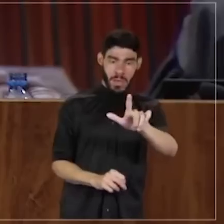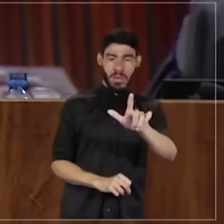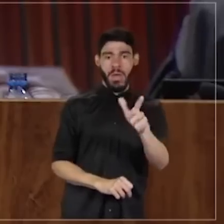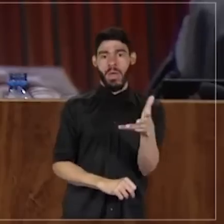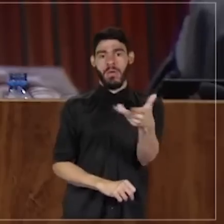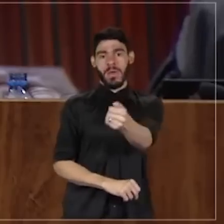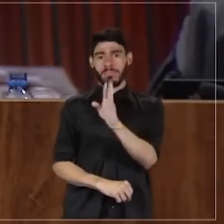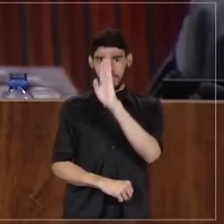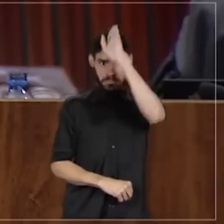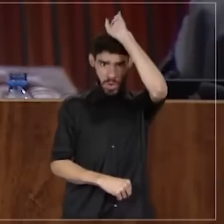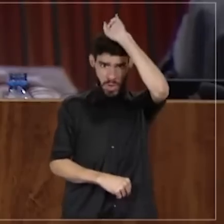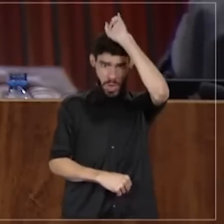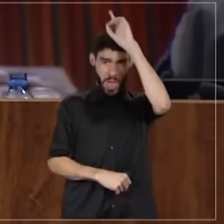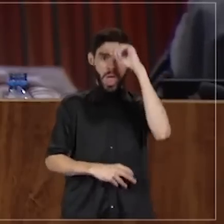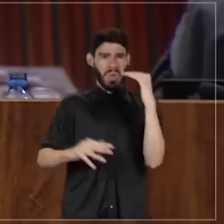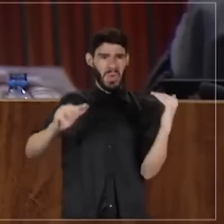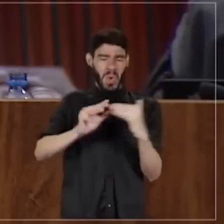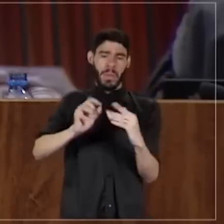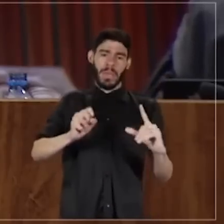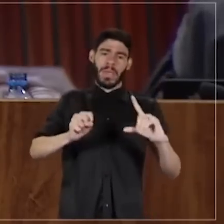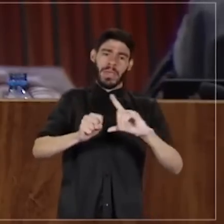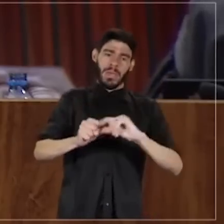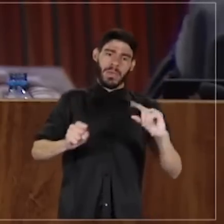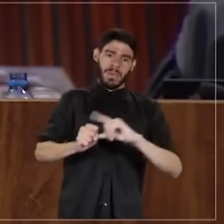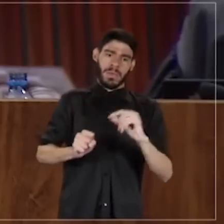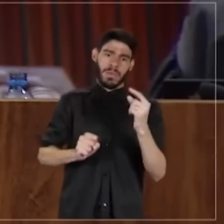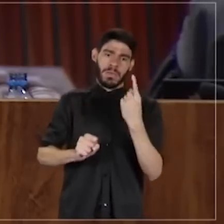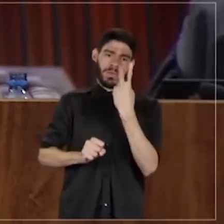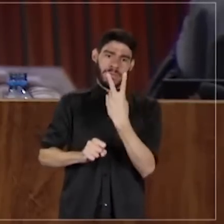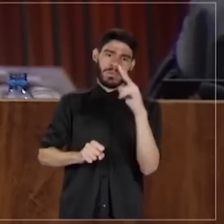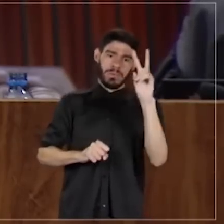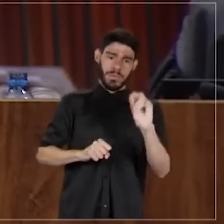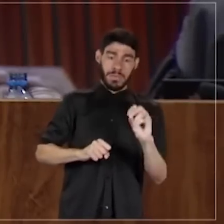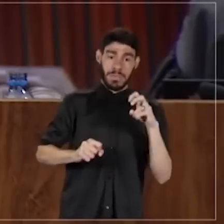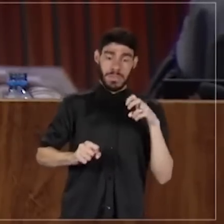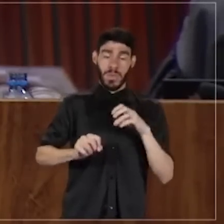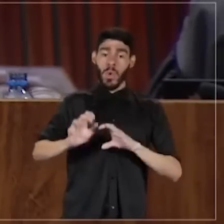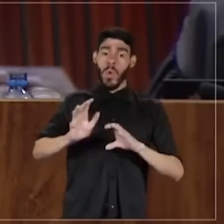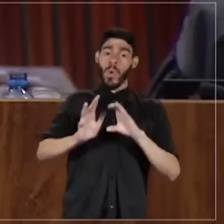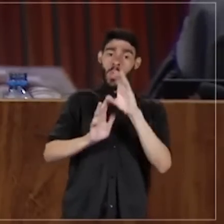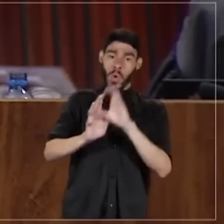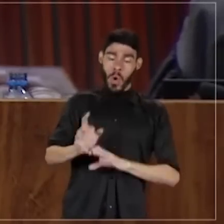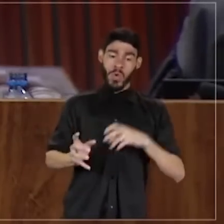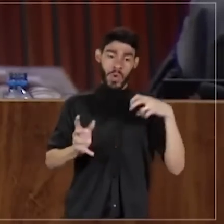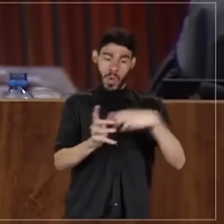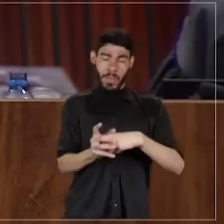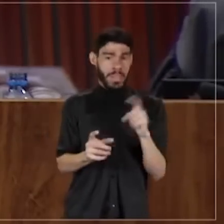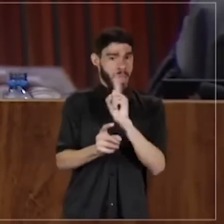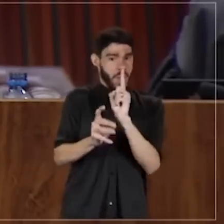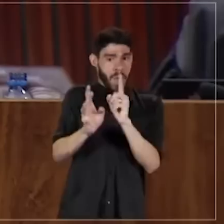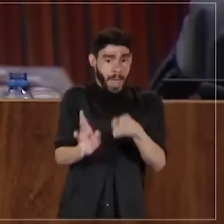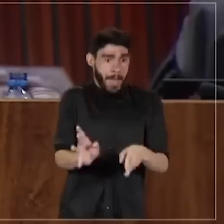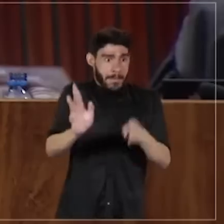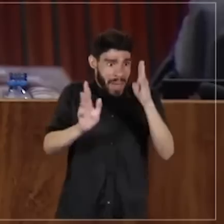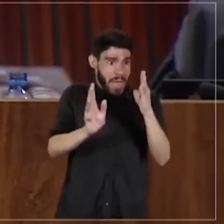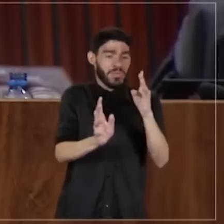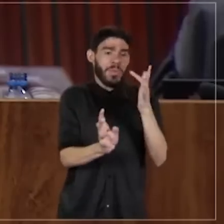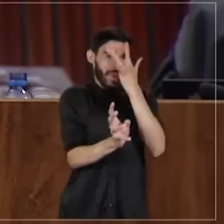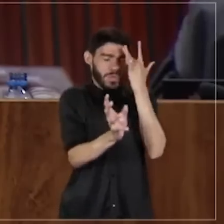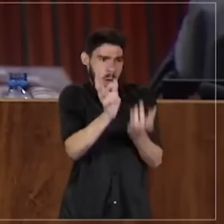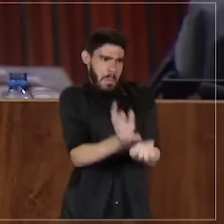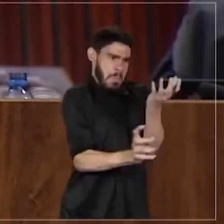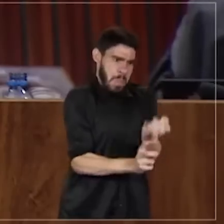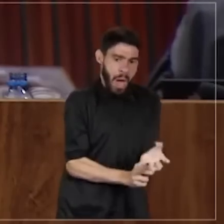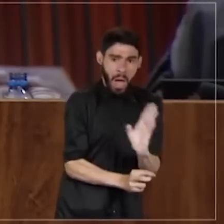bombeiro não elide a aplicação do artigo 250 do Código Penal. Se alguém põe fogo num edifício e os bombeiros chegam